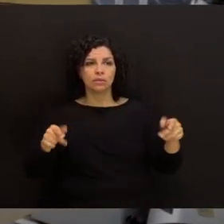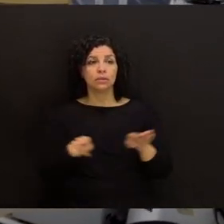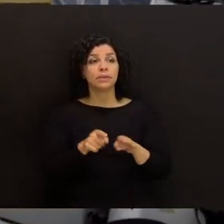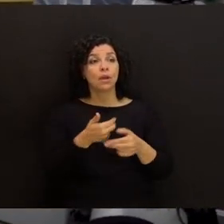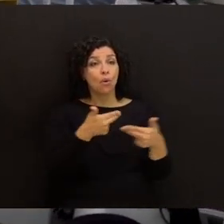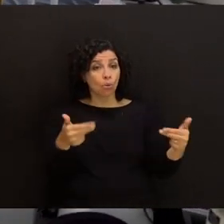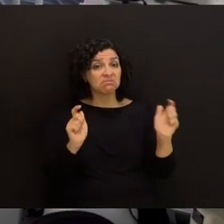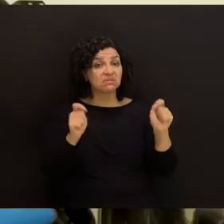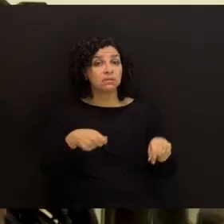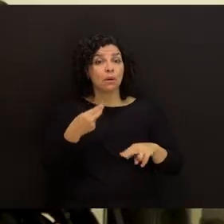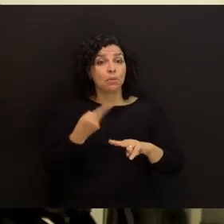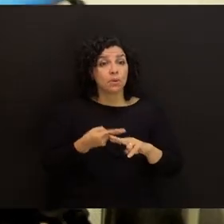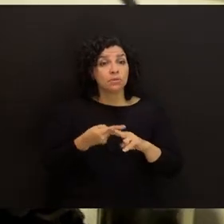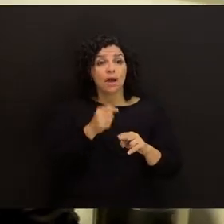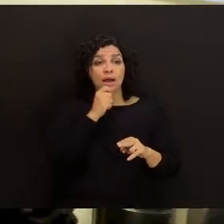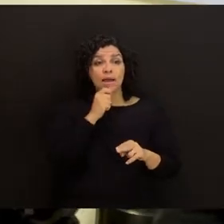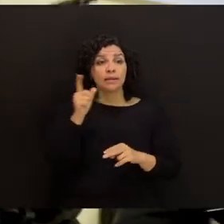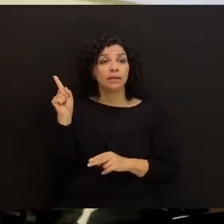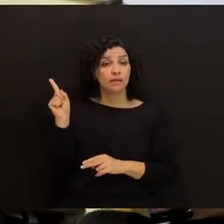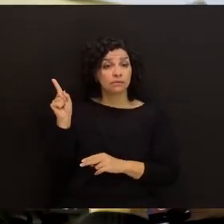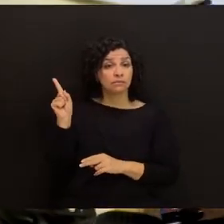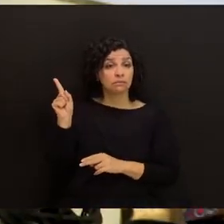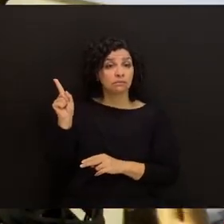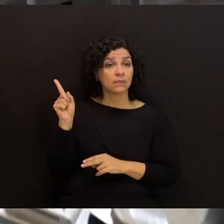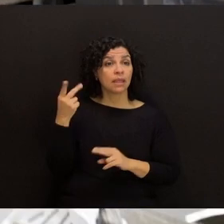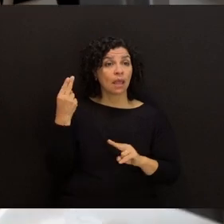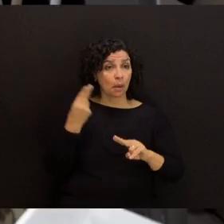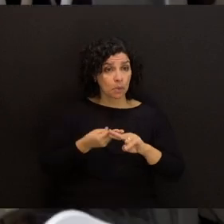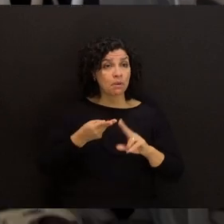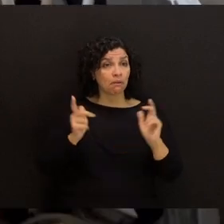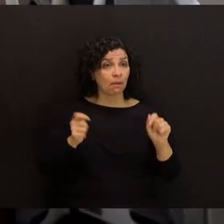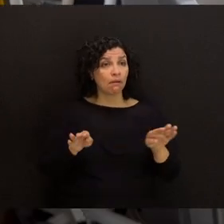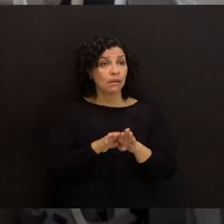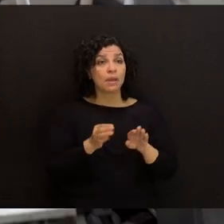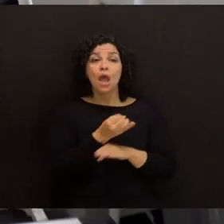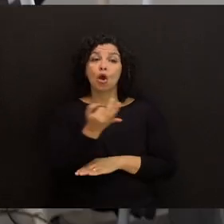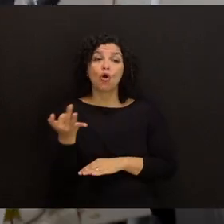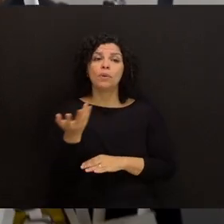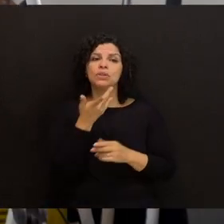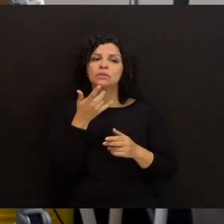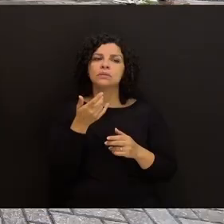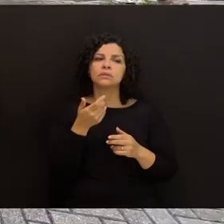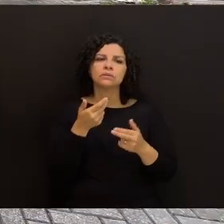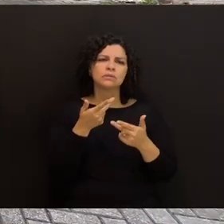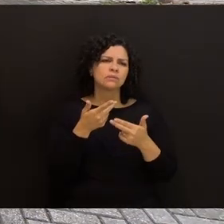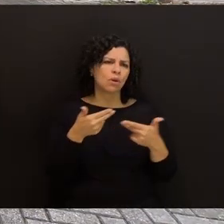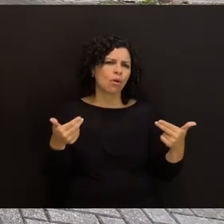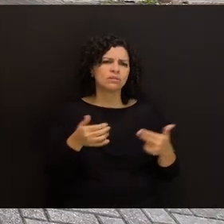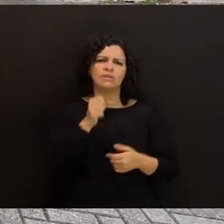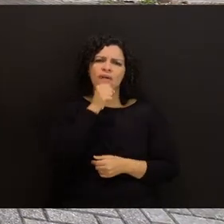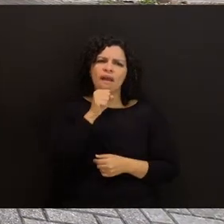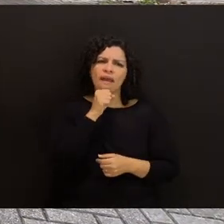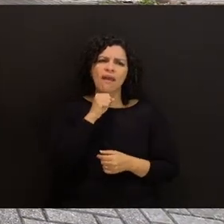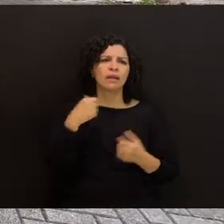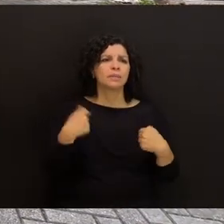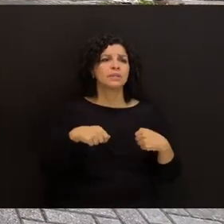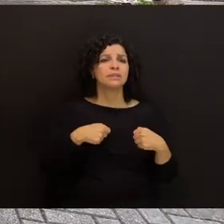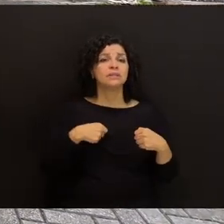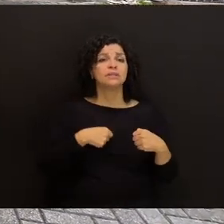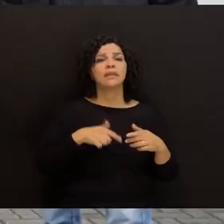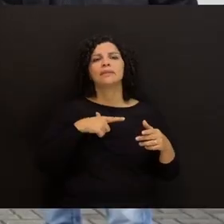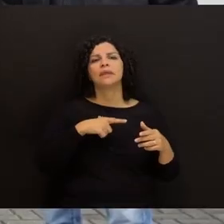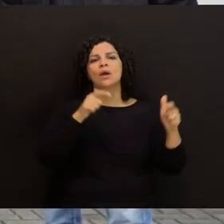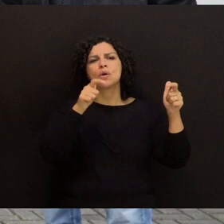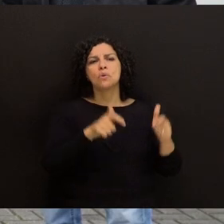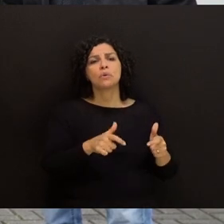que poderiam ser utilizadas que estão aqui inutilizadas coisas que realmente já não tem mais o que tá fazendo aqui simplesmente estão ocupando espaço